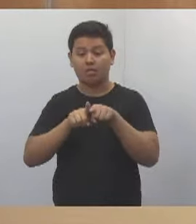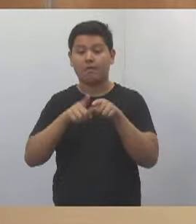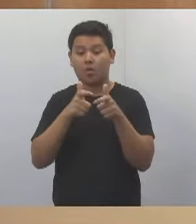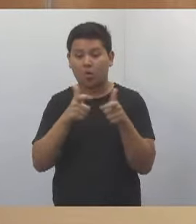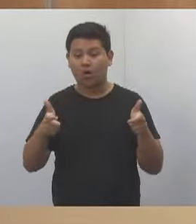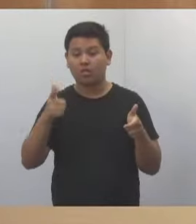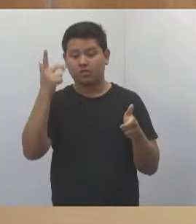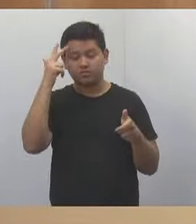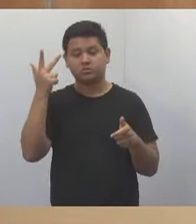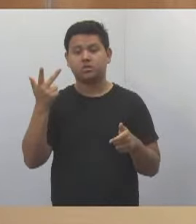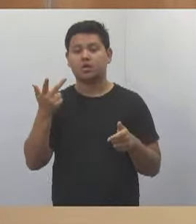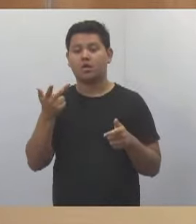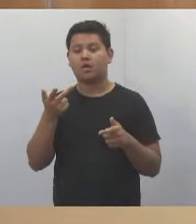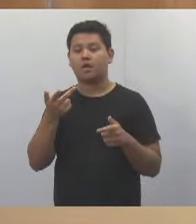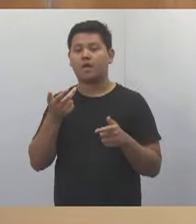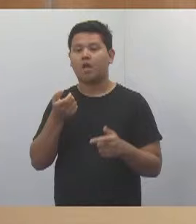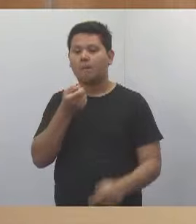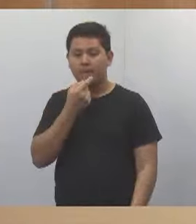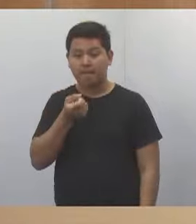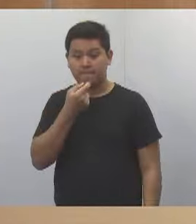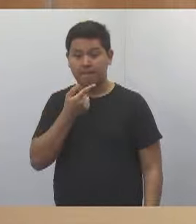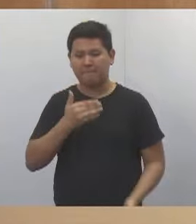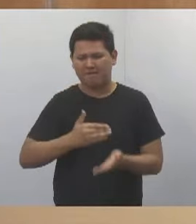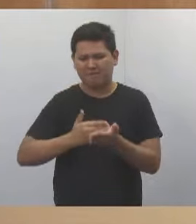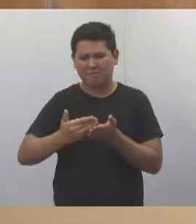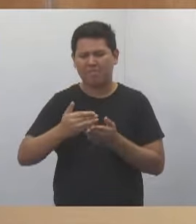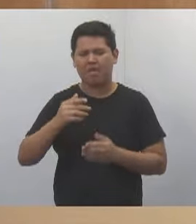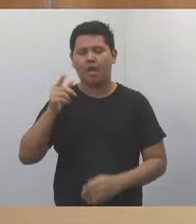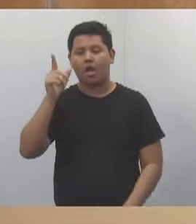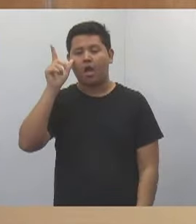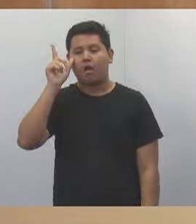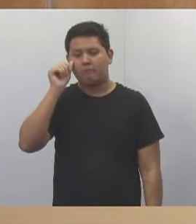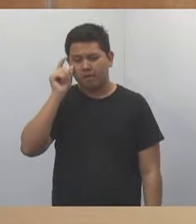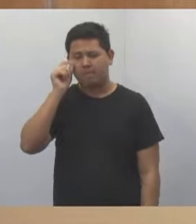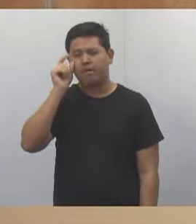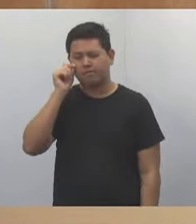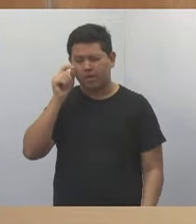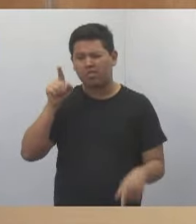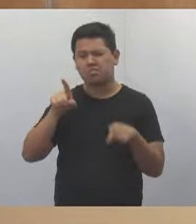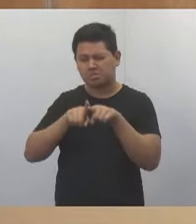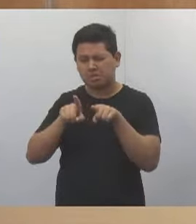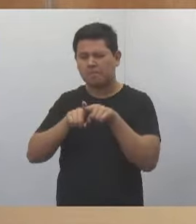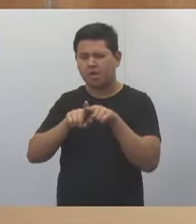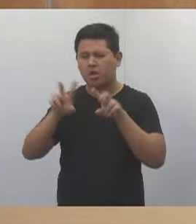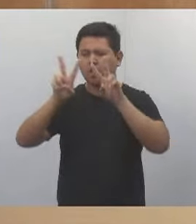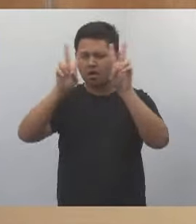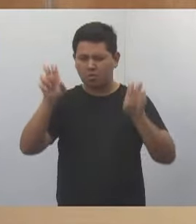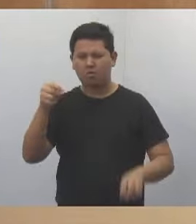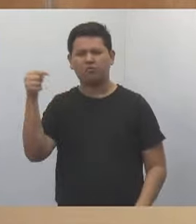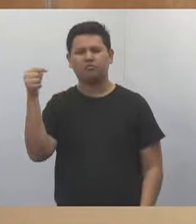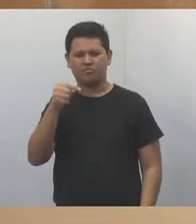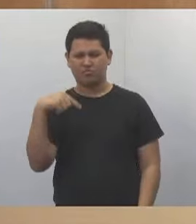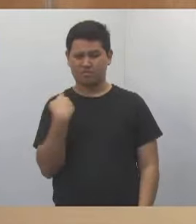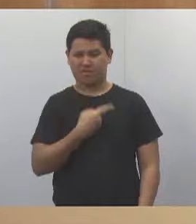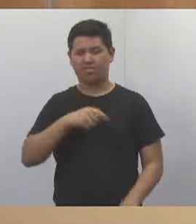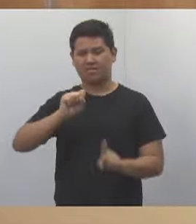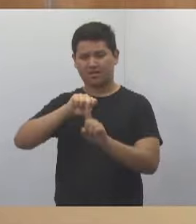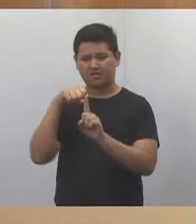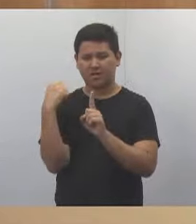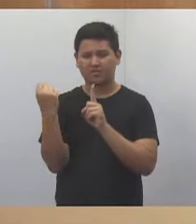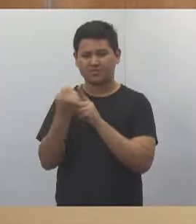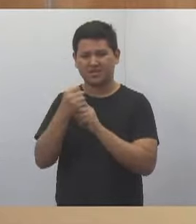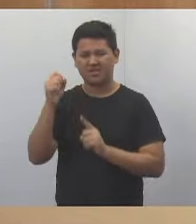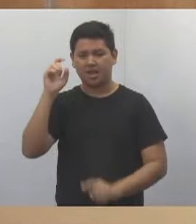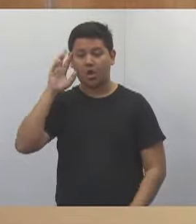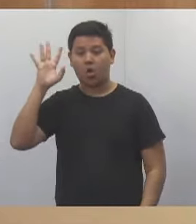no consumo de remédios para dormir pode ser um indicativo do ruído em demasia em nossa sociedade, já que o